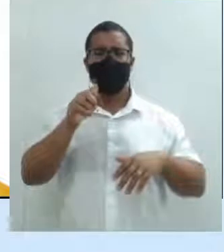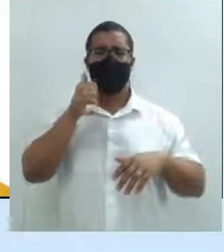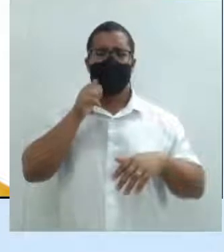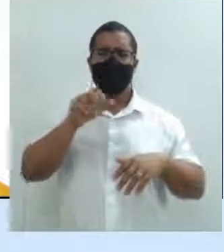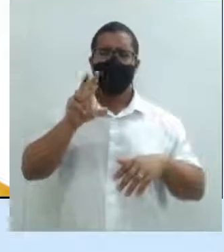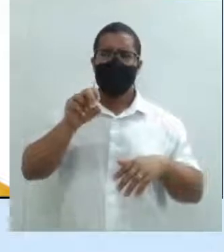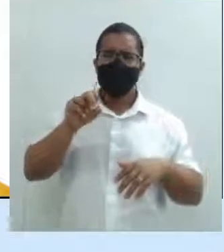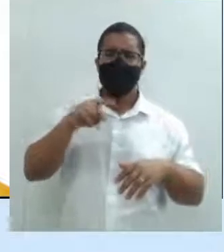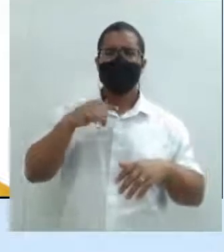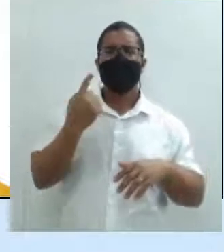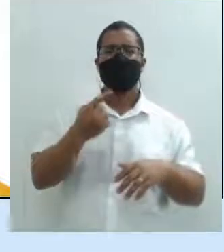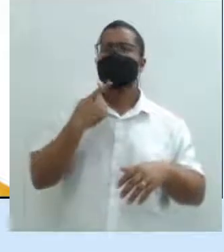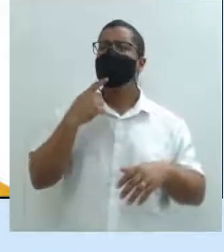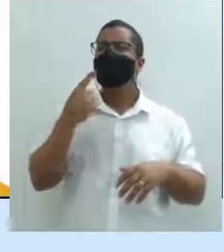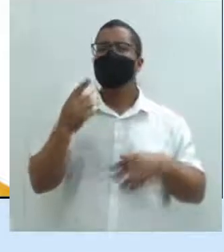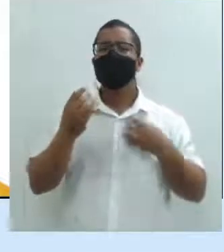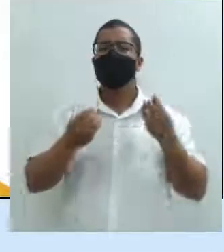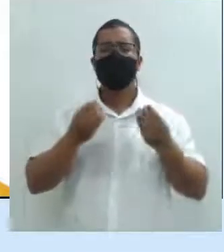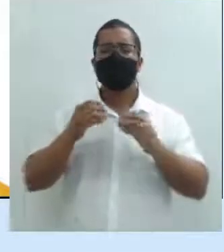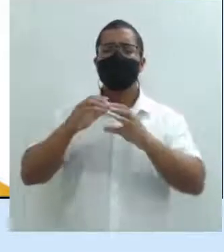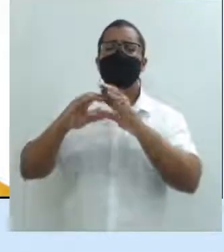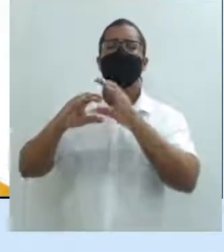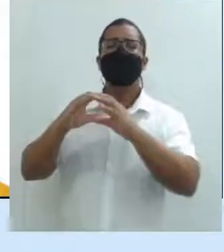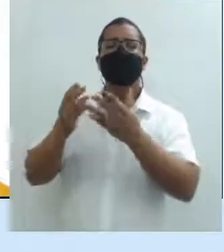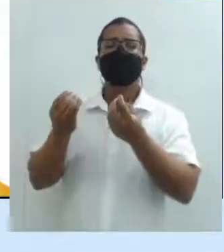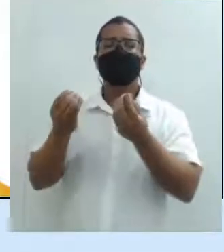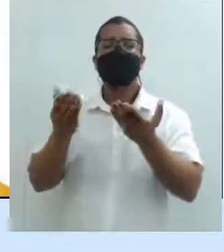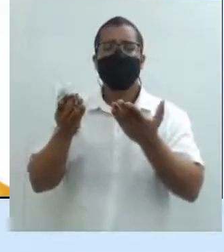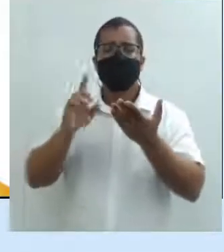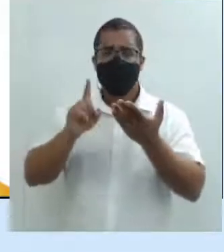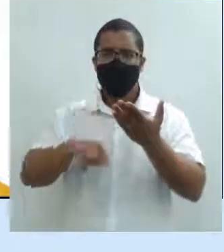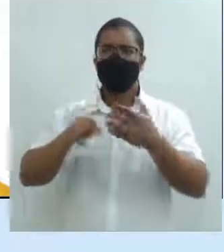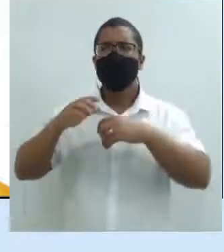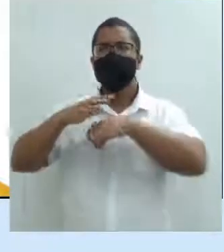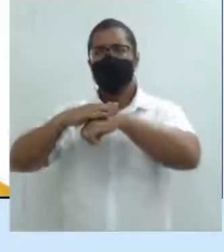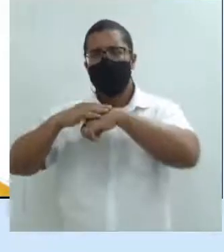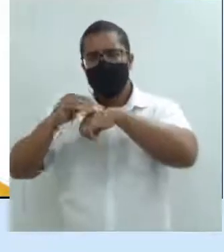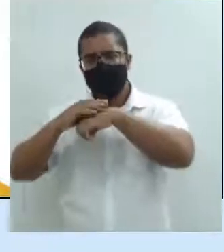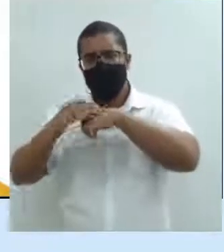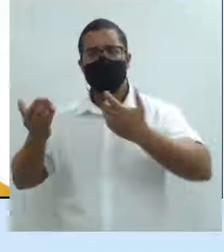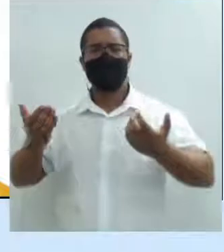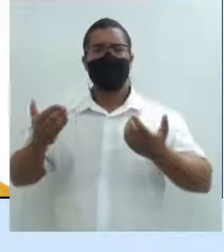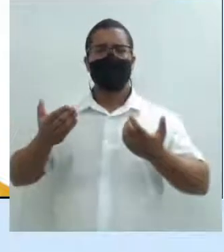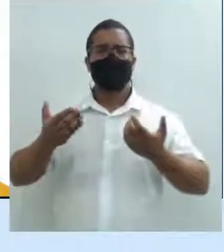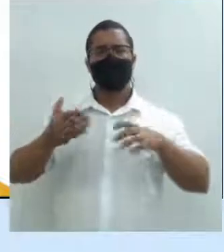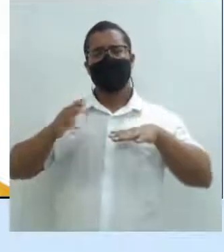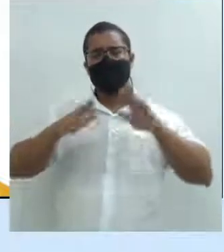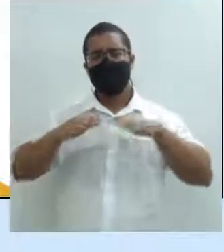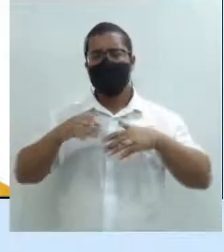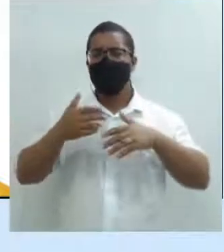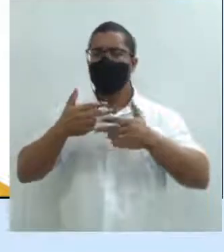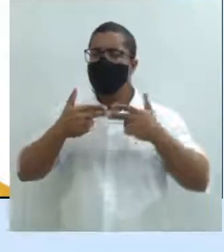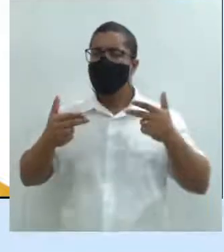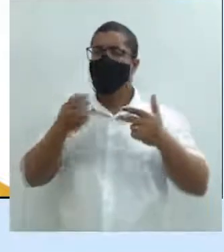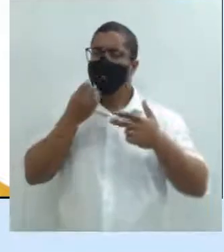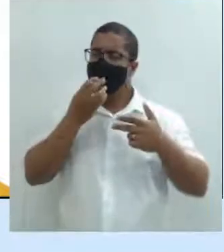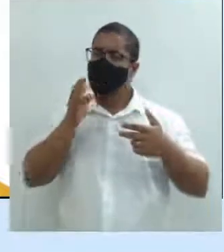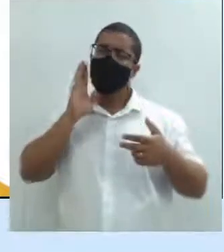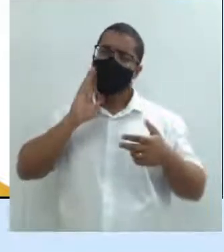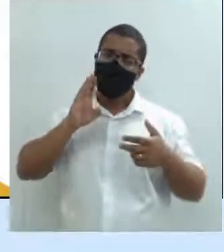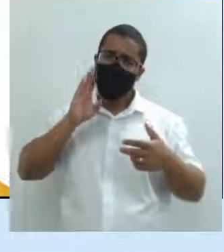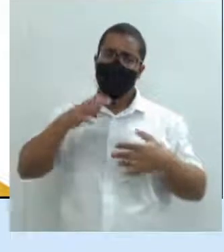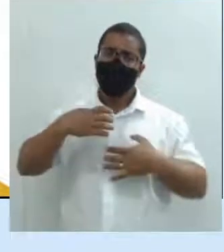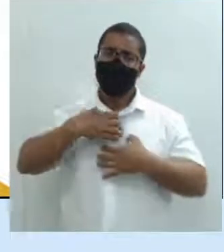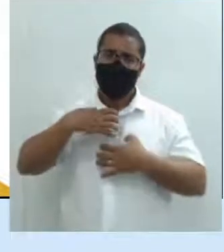se comunica para poder, né, compartilhar um carinho, compartilhar algo bacana, né, um